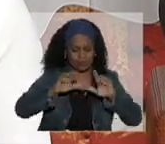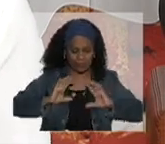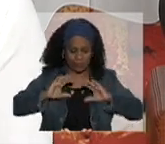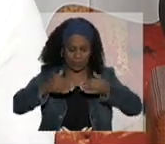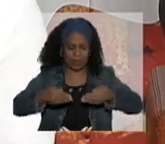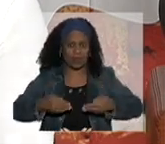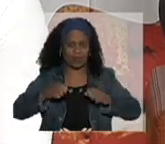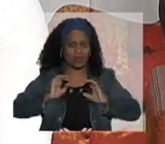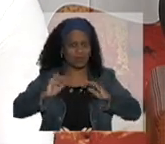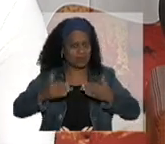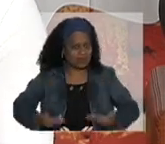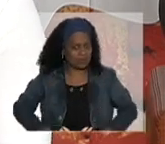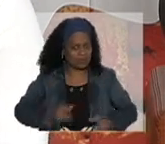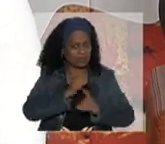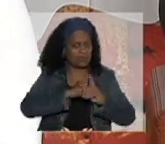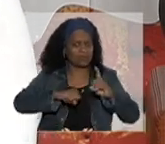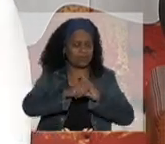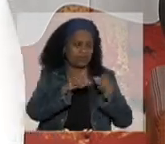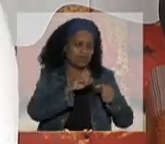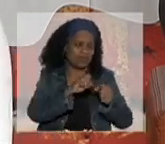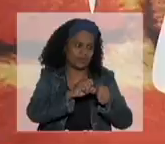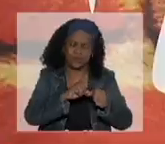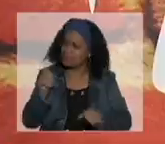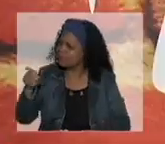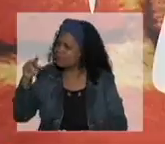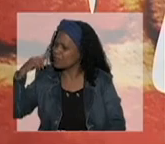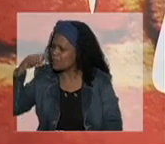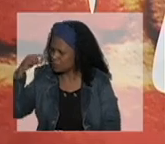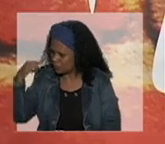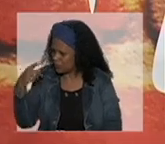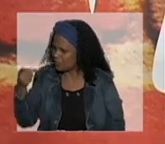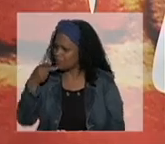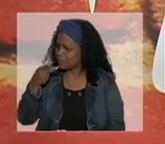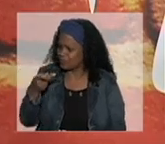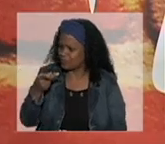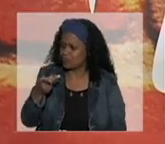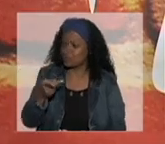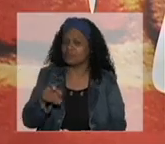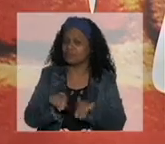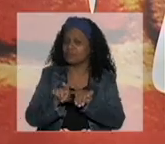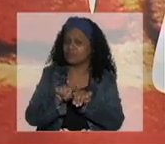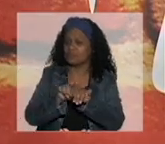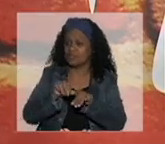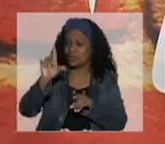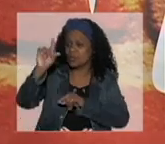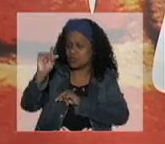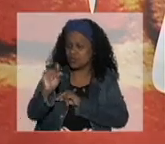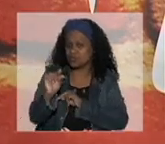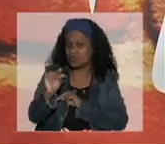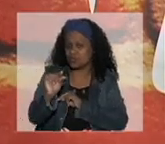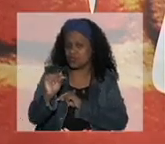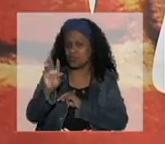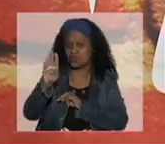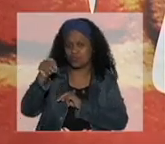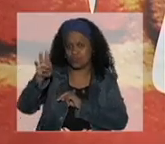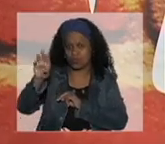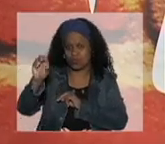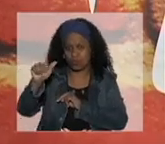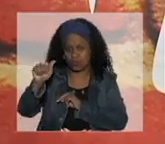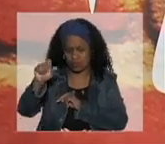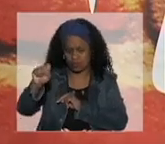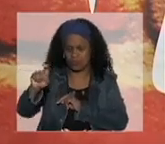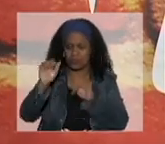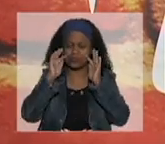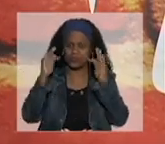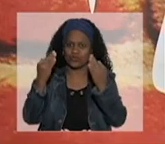presente em mais 18 estados do Brasil realizando essa campanha. Deputada, ela tocou no ponto da redução do Bolsa Família, né, que é importante a gente falar também,